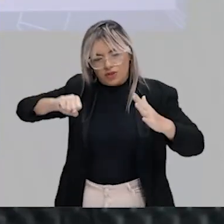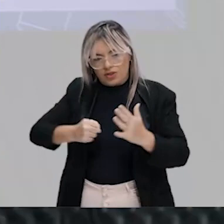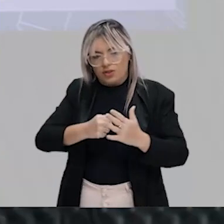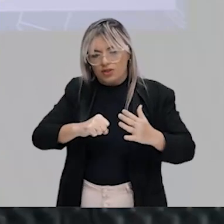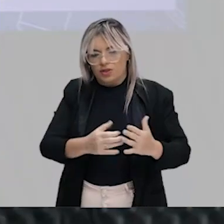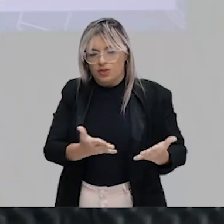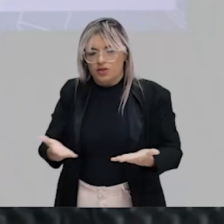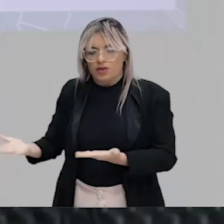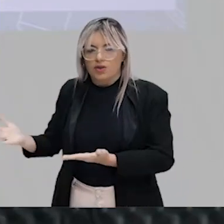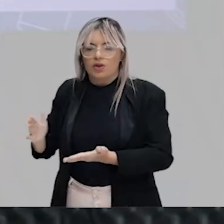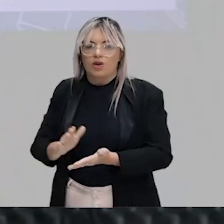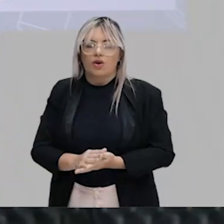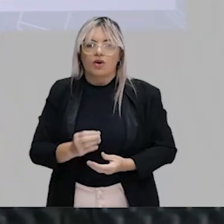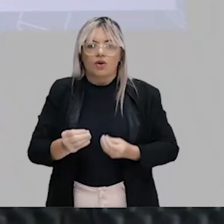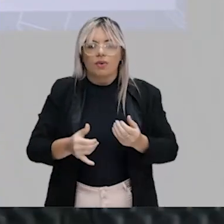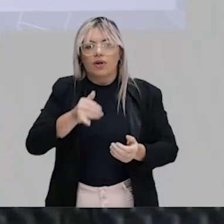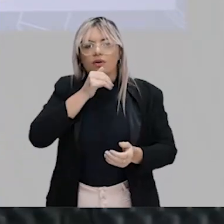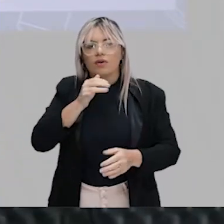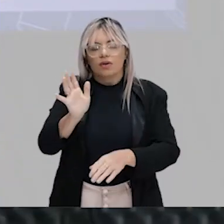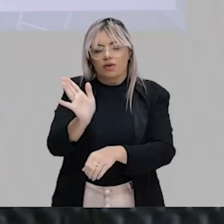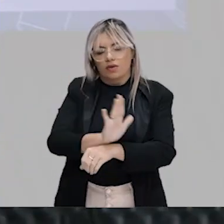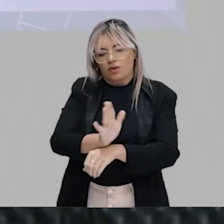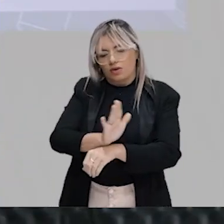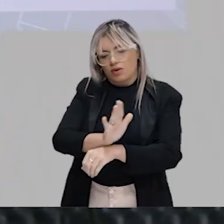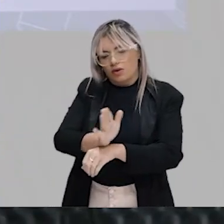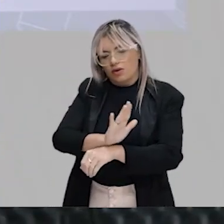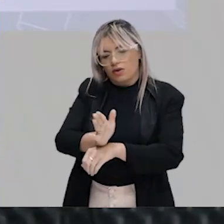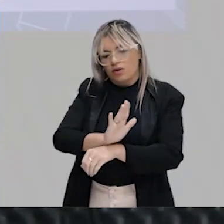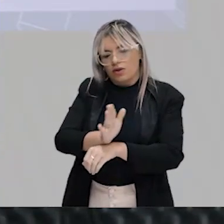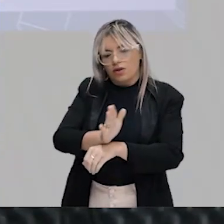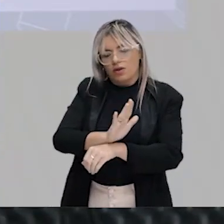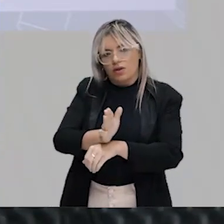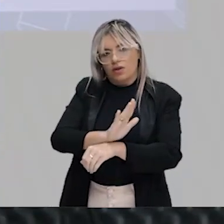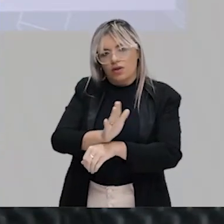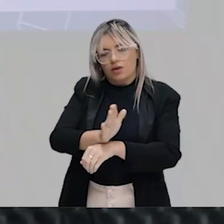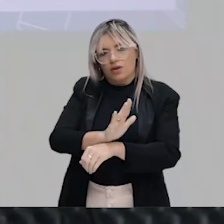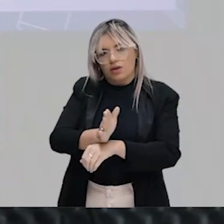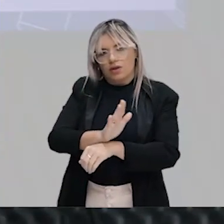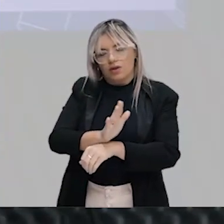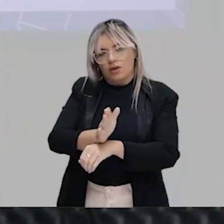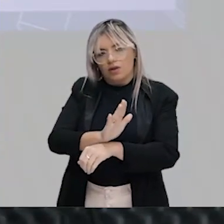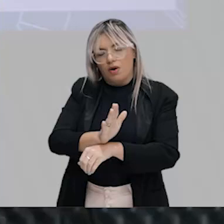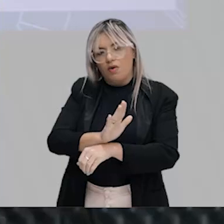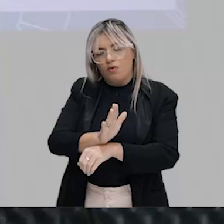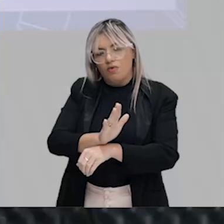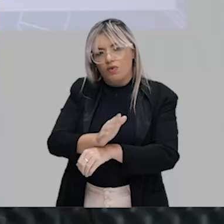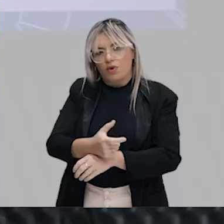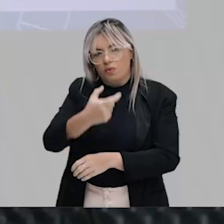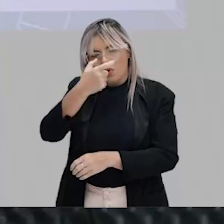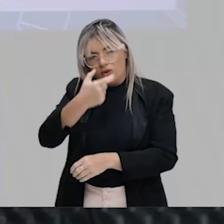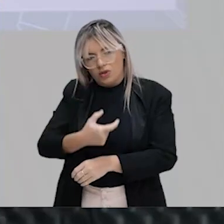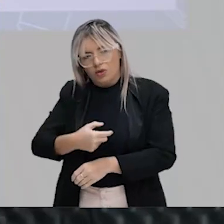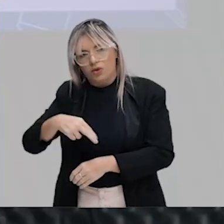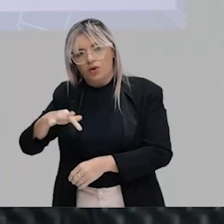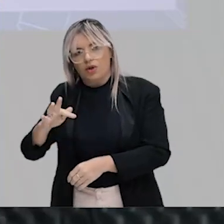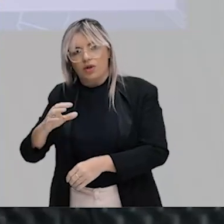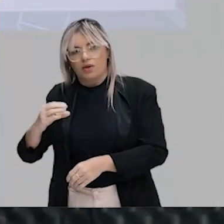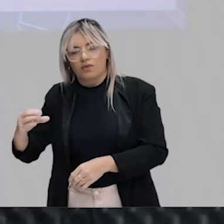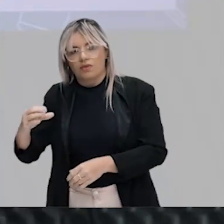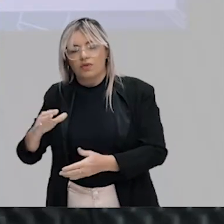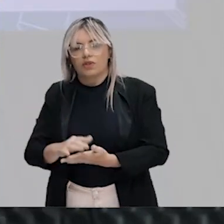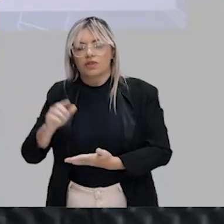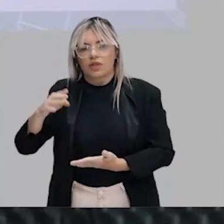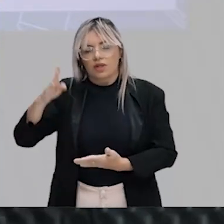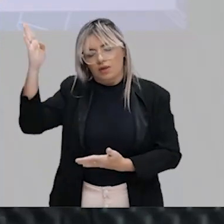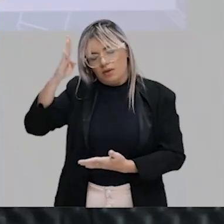um filme que foi feito com quem? Com um atleta do UFC aqui brasileiro, José Aldo.